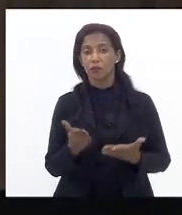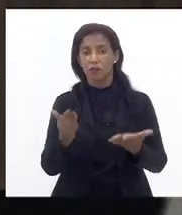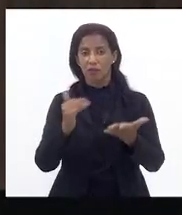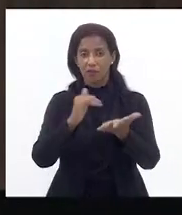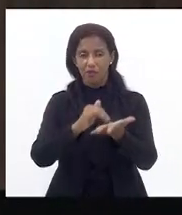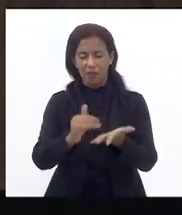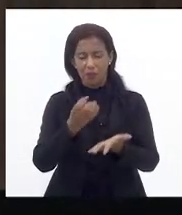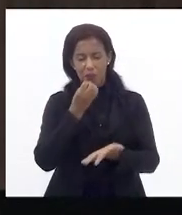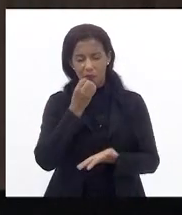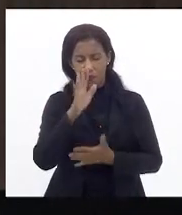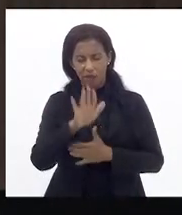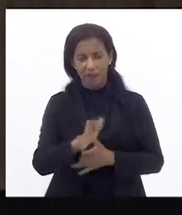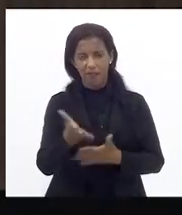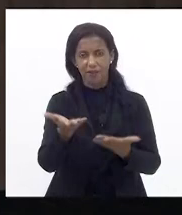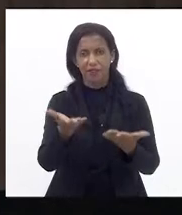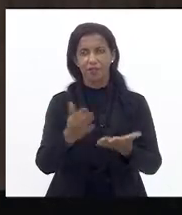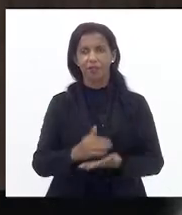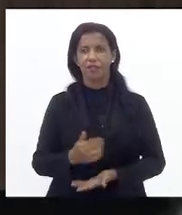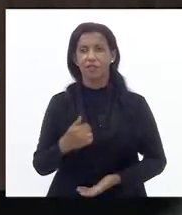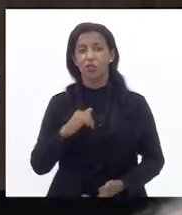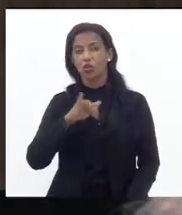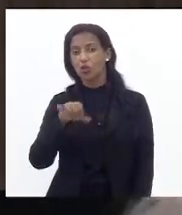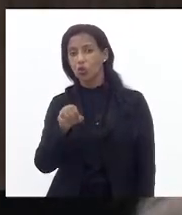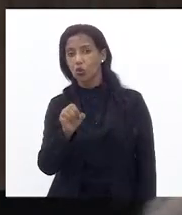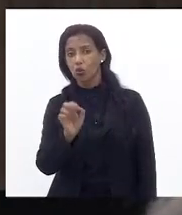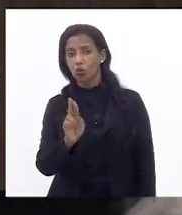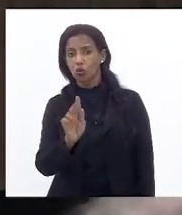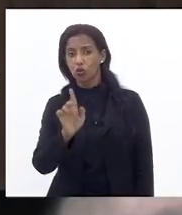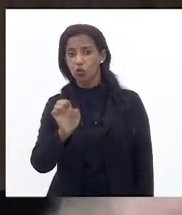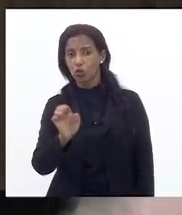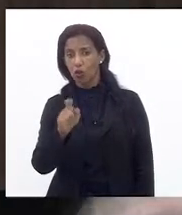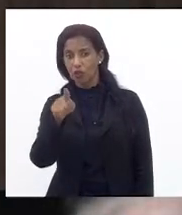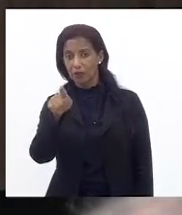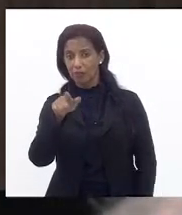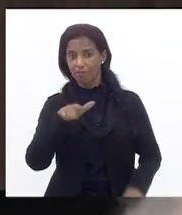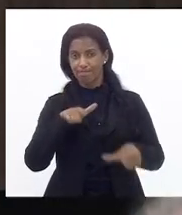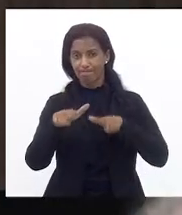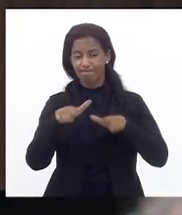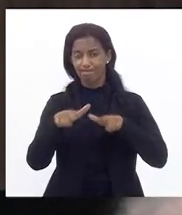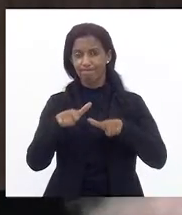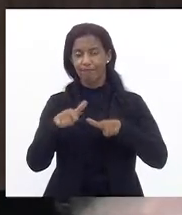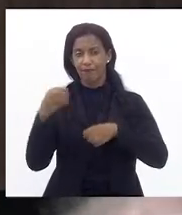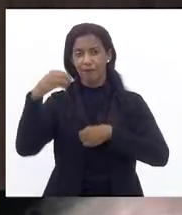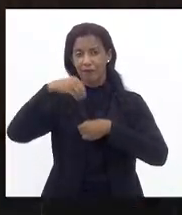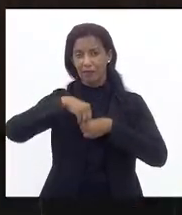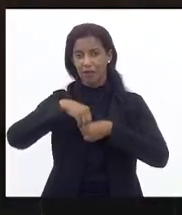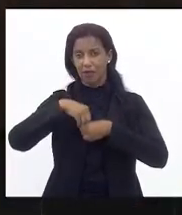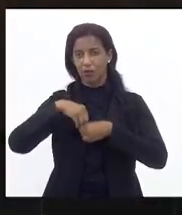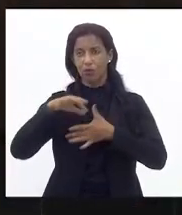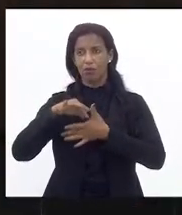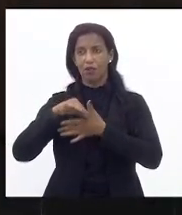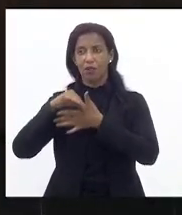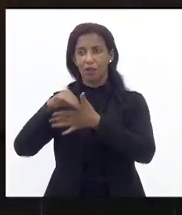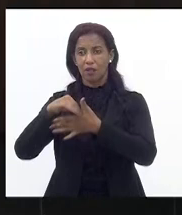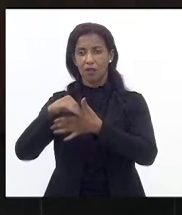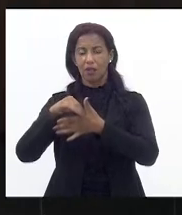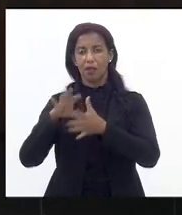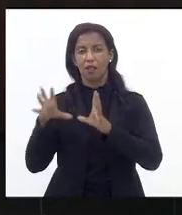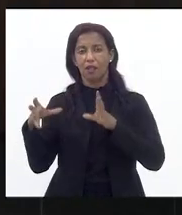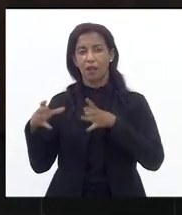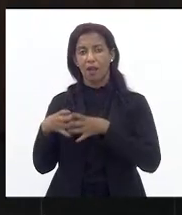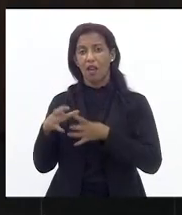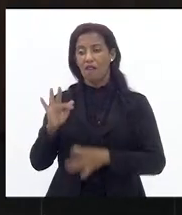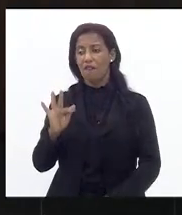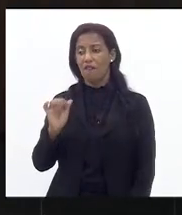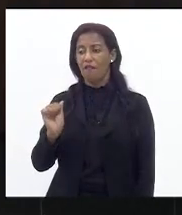secretário Boa tarde Seu Jorge Paulo seu funcionário da Secretaria de Fazenda e representante da categoria